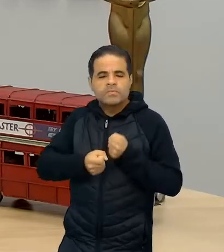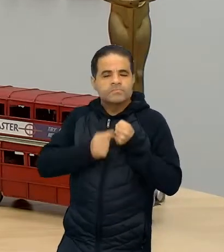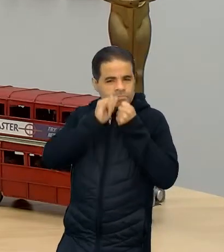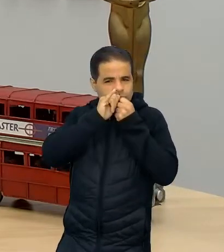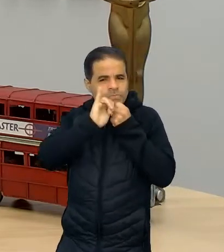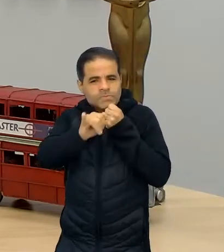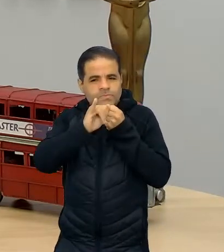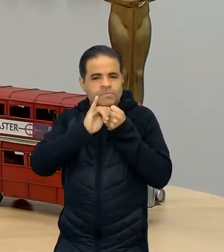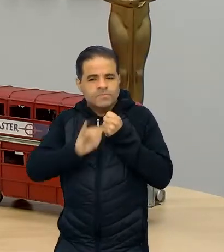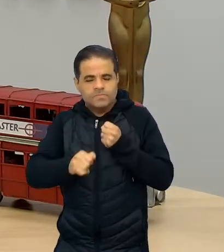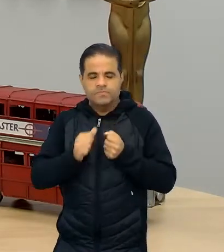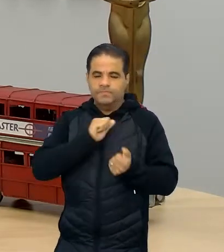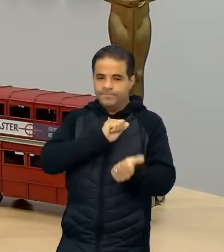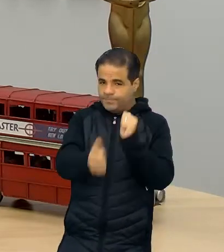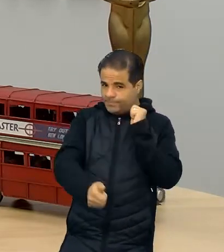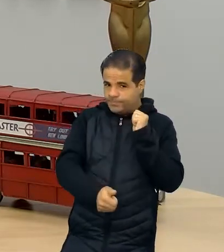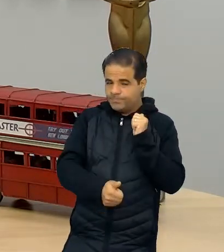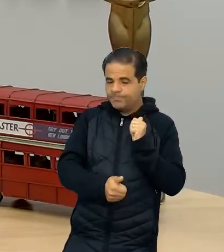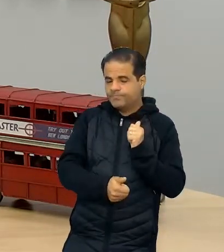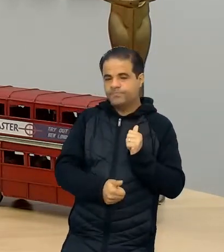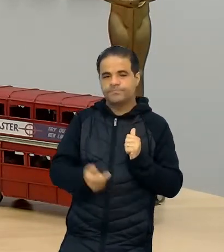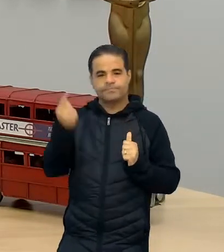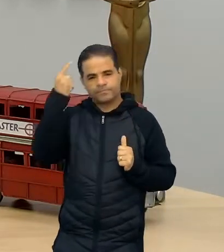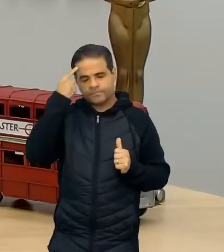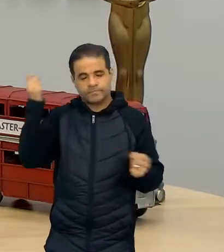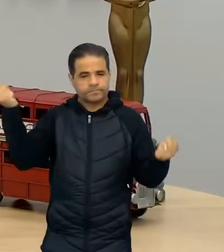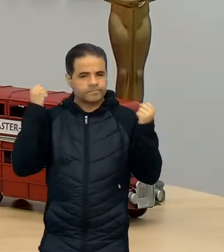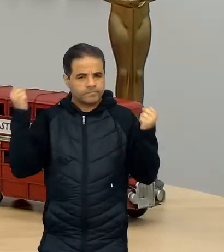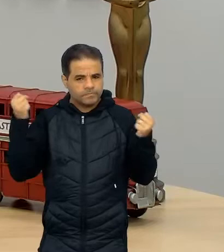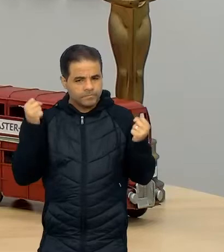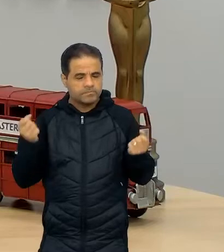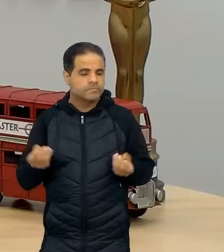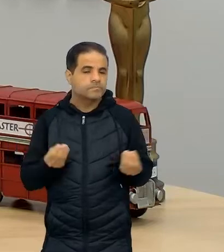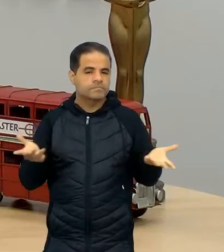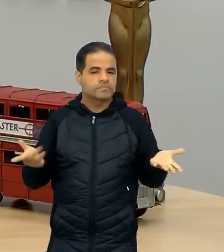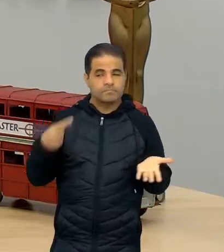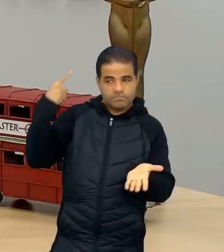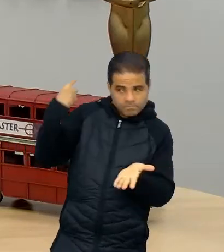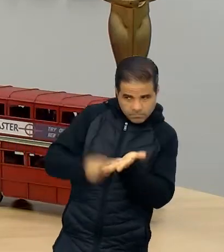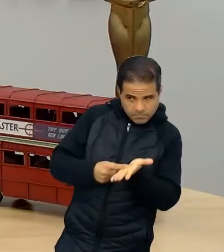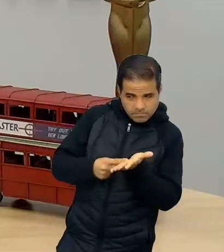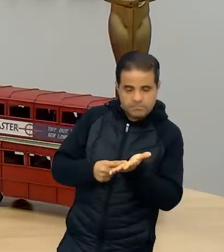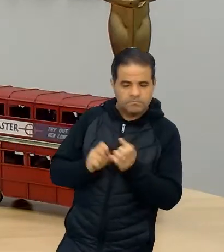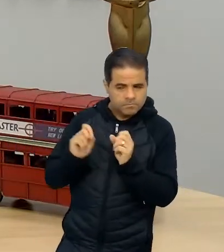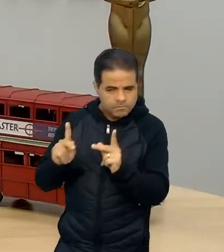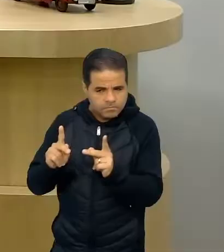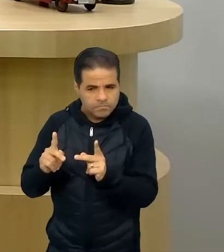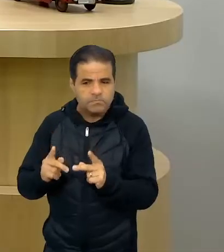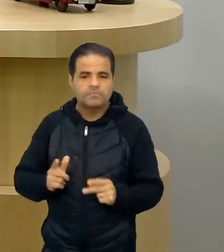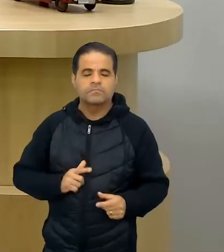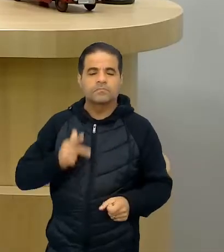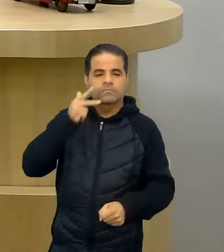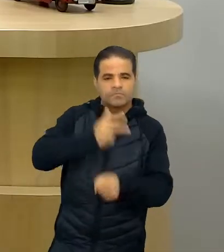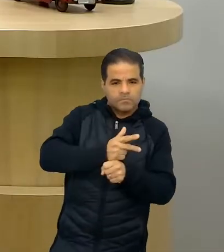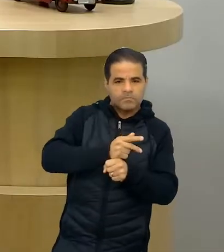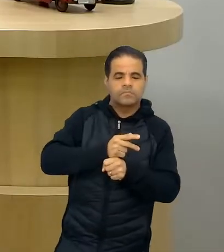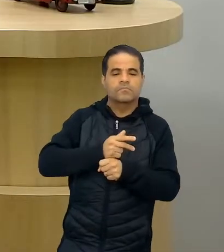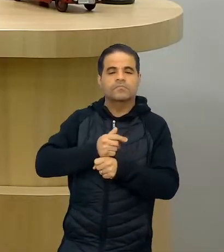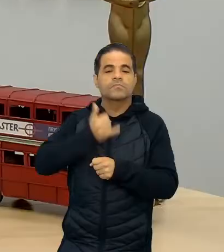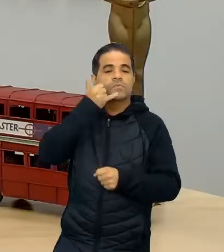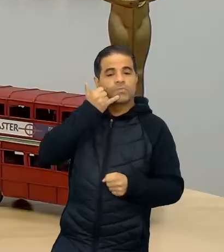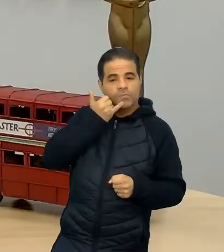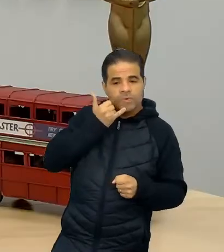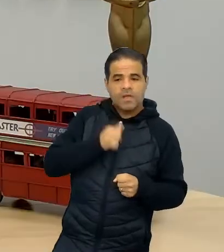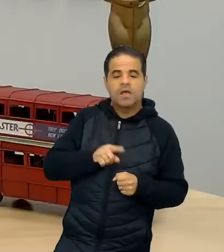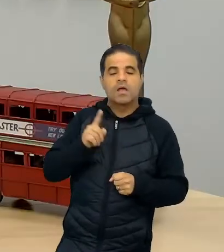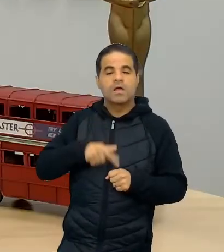esportivo e apresentando a ginástica artística? Combinado. Combinado? Então, aqui, Combinado. eu tenho um vídeo aqui no celular que só